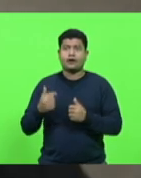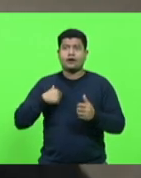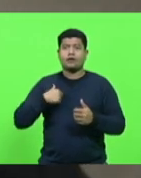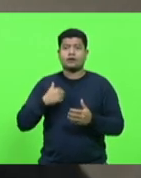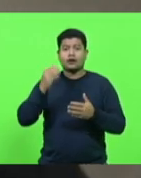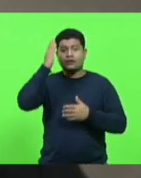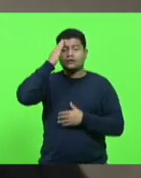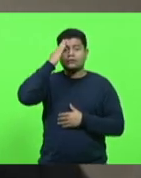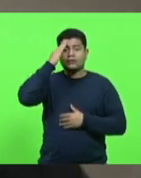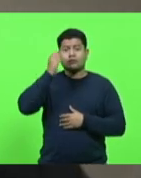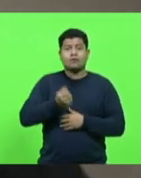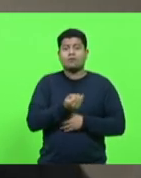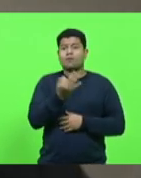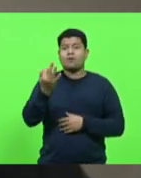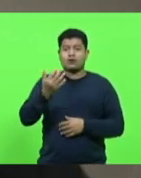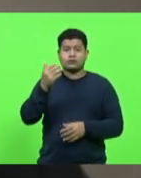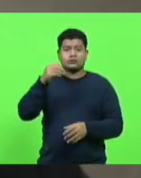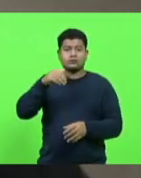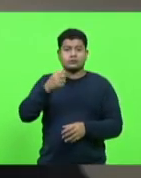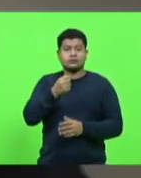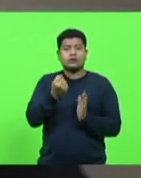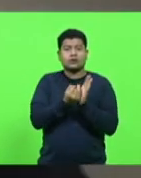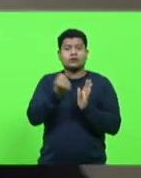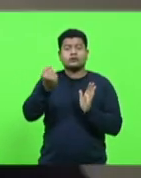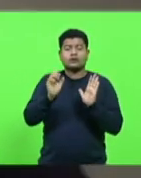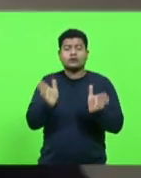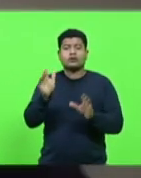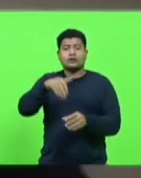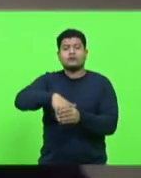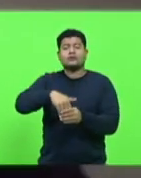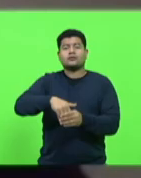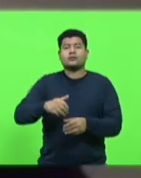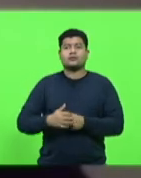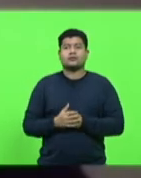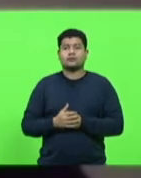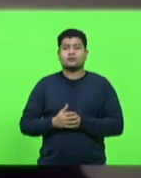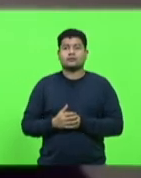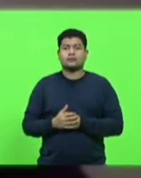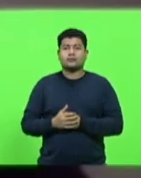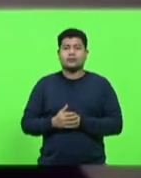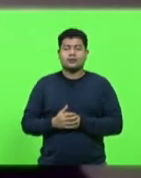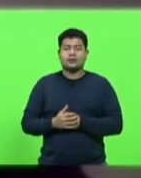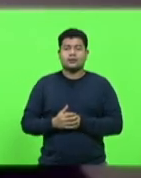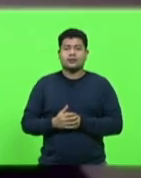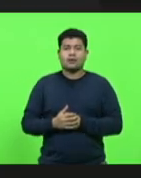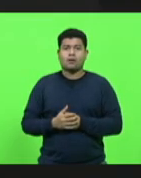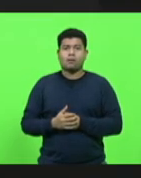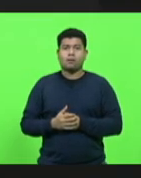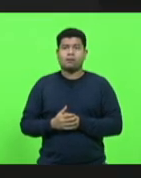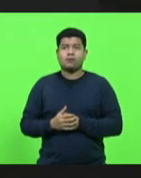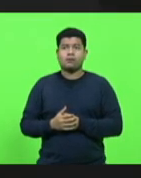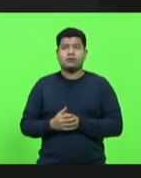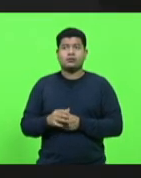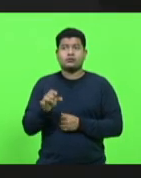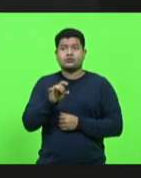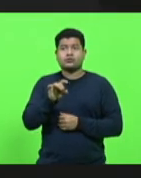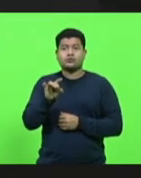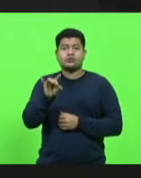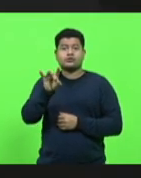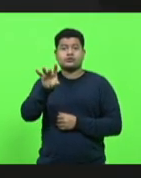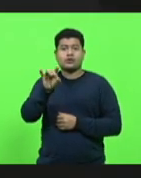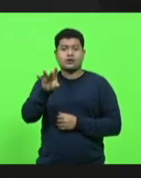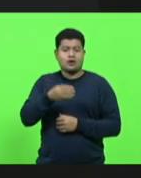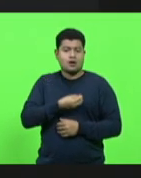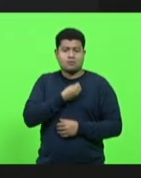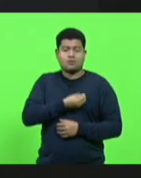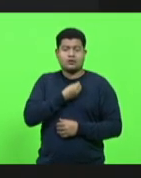foram registrados. O deputado Amin não abriu o painel, somente de presenças e